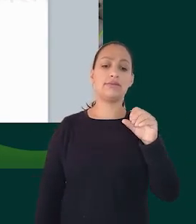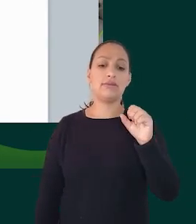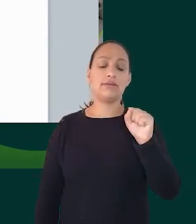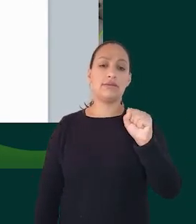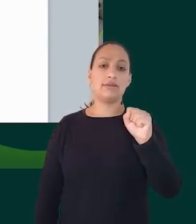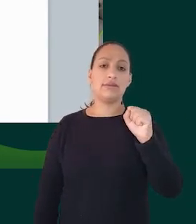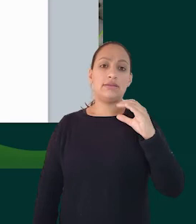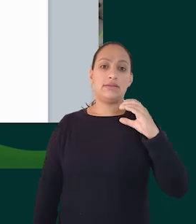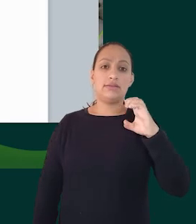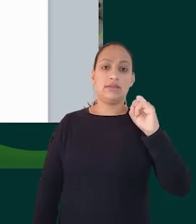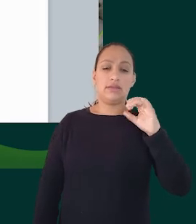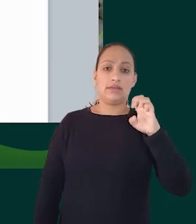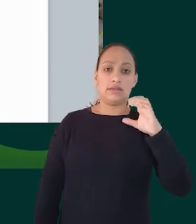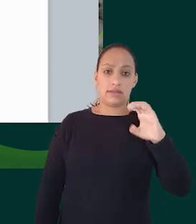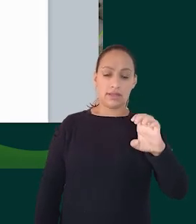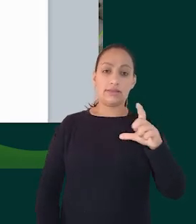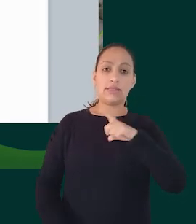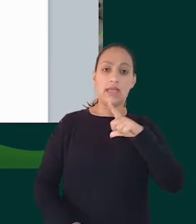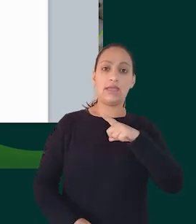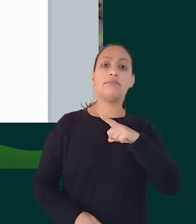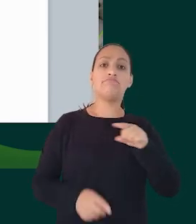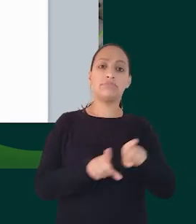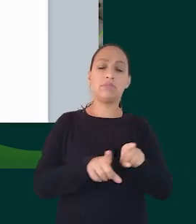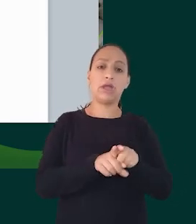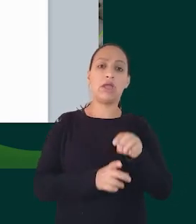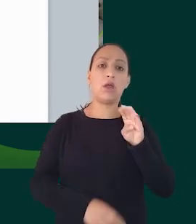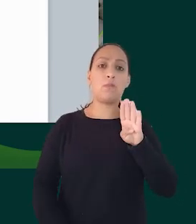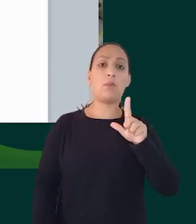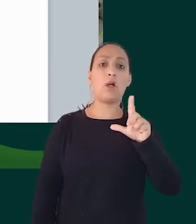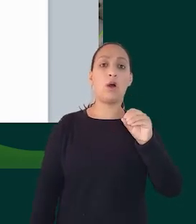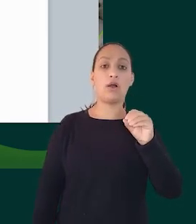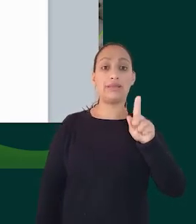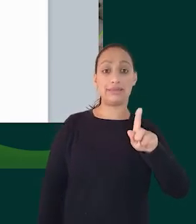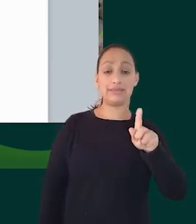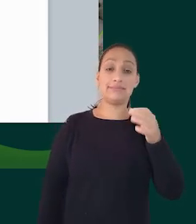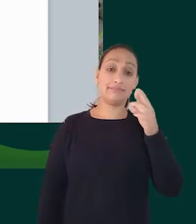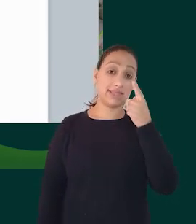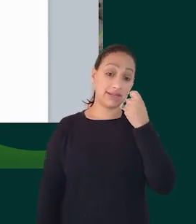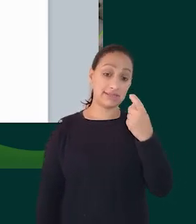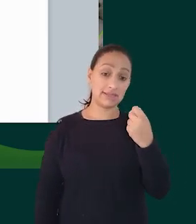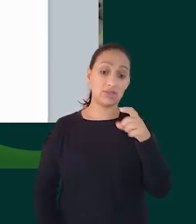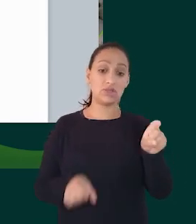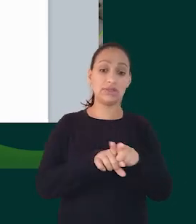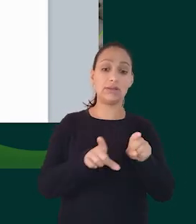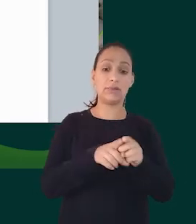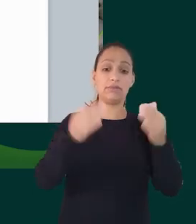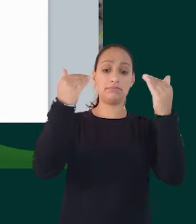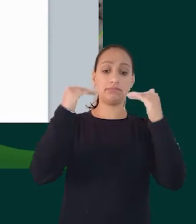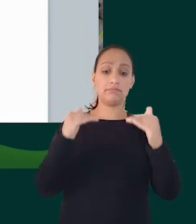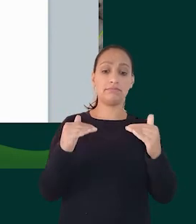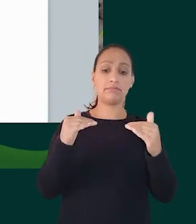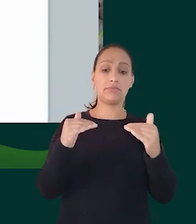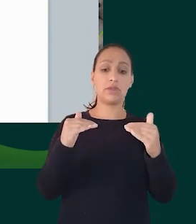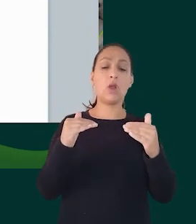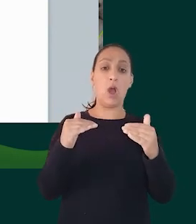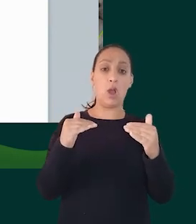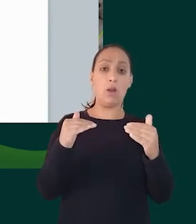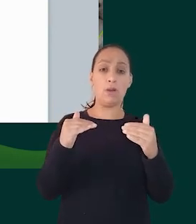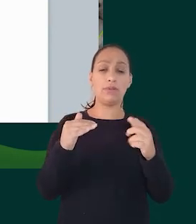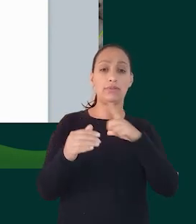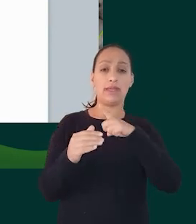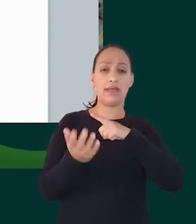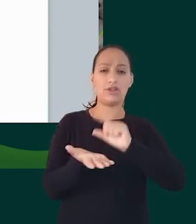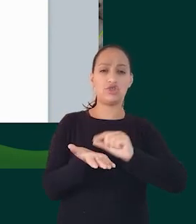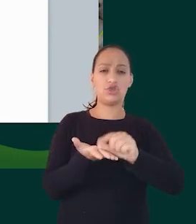assunto, é um blog bem interessante. O KD Nuggets, que é algo mais técnico, tá? Mas é muito bom, tem artigos maravilhosos ali